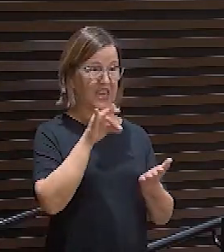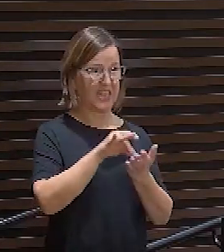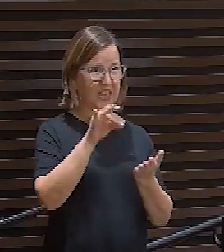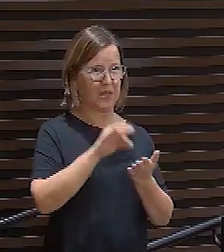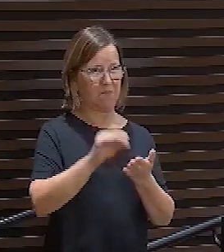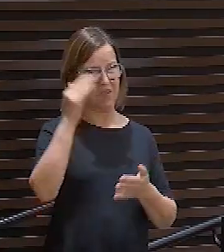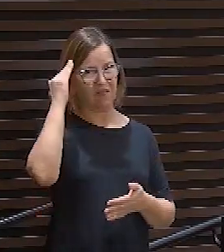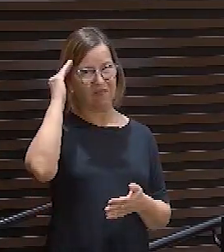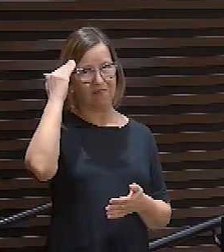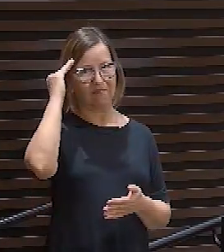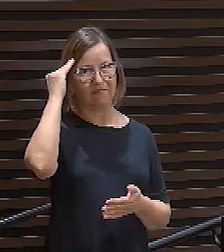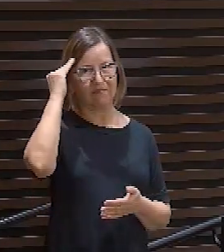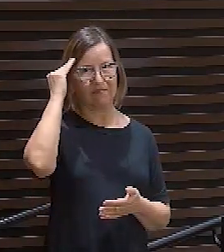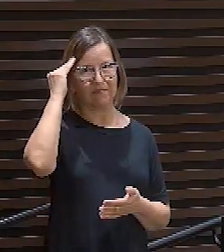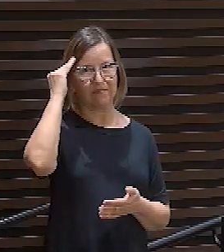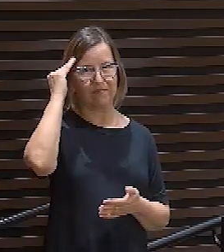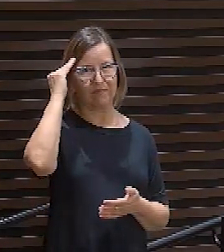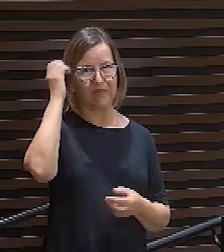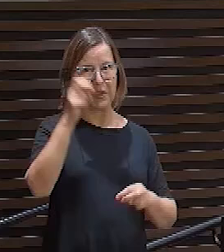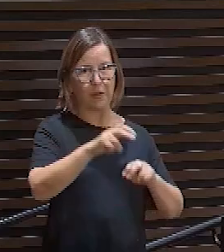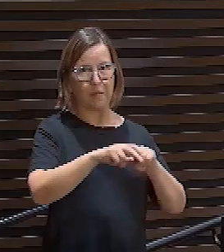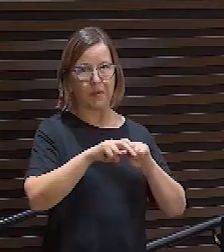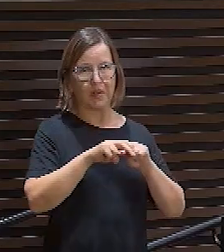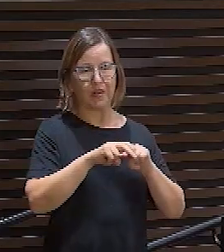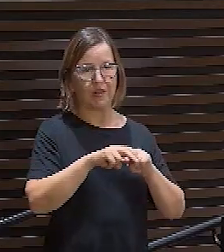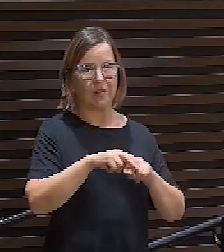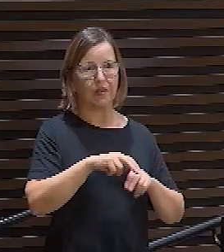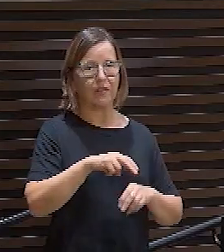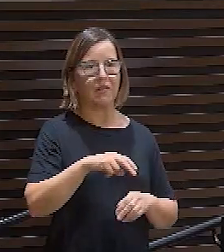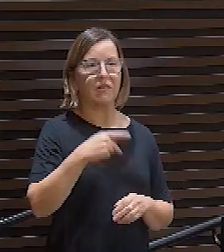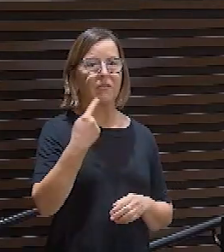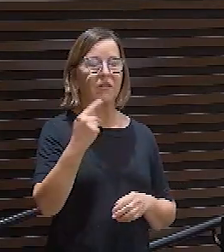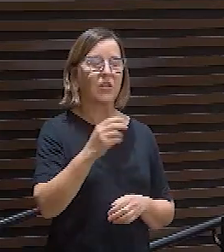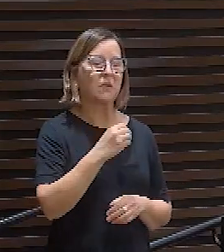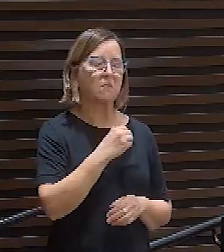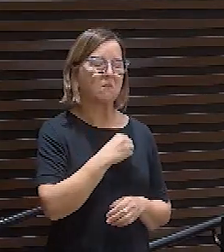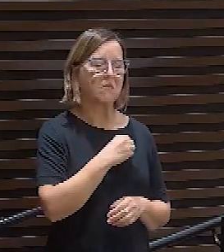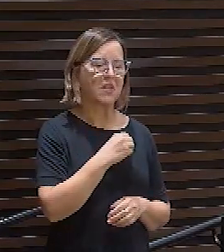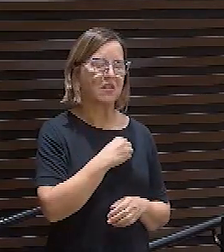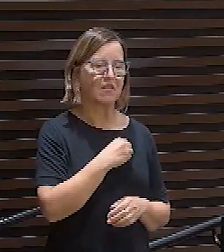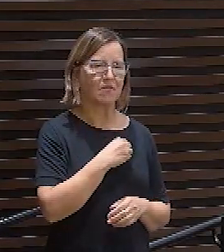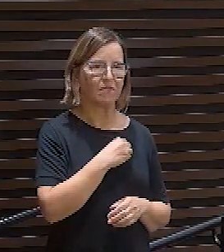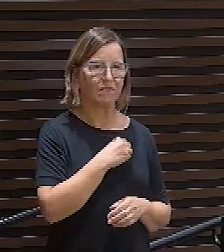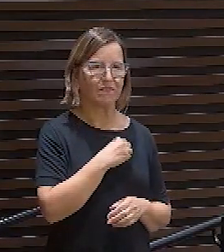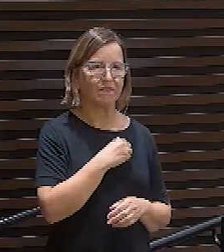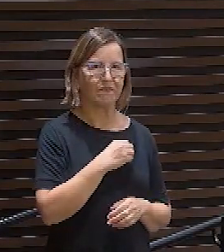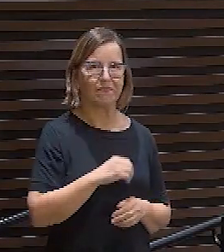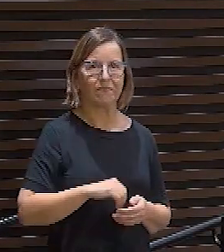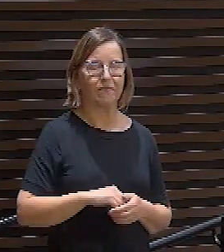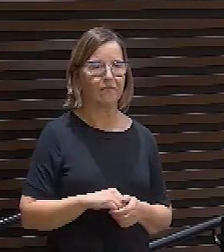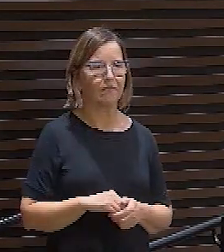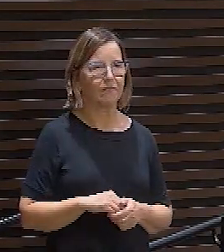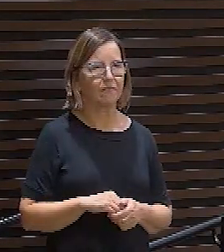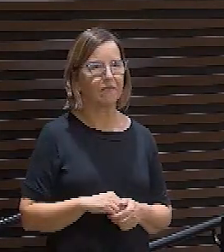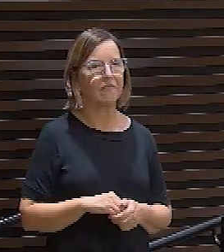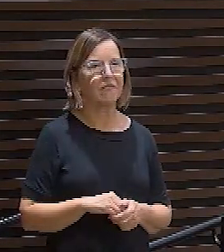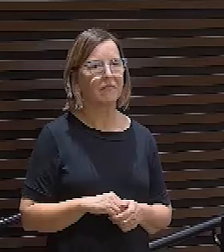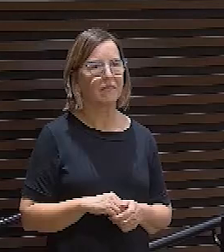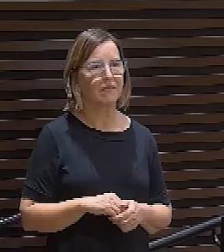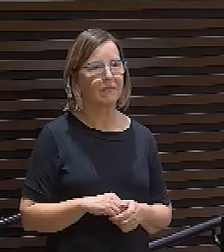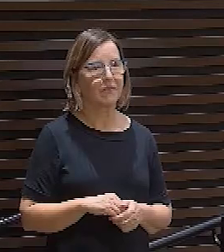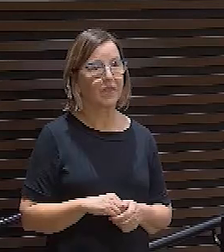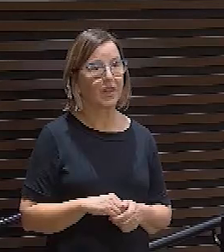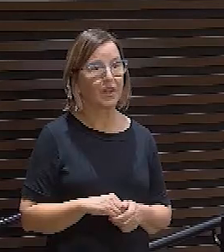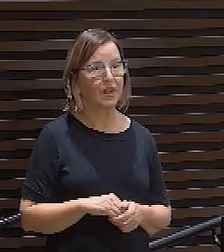e inimigos no entendimento pelas vossas obras malignas. Sabe o que ele está falando aqui? Que você